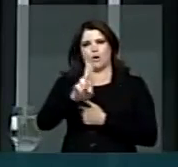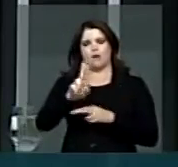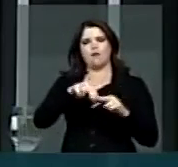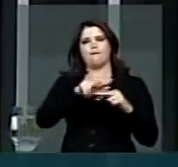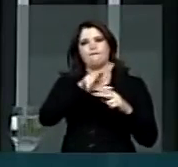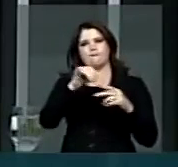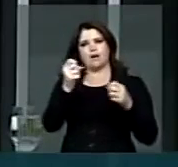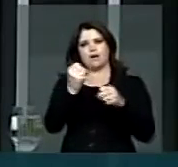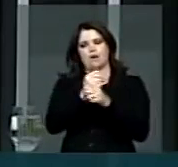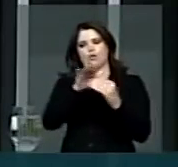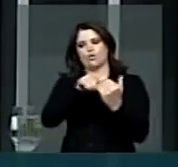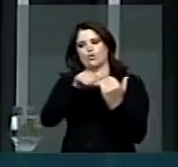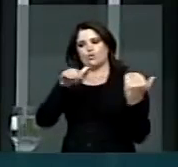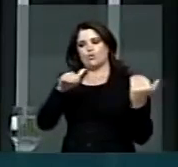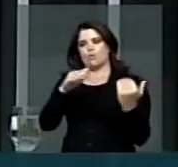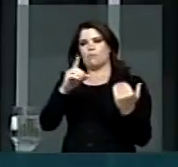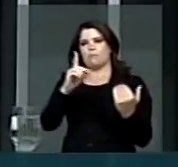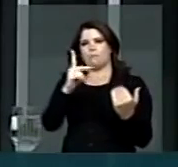da ponte